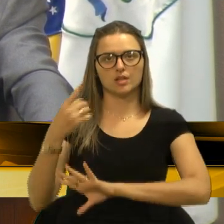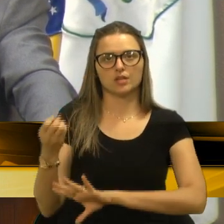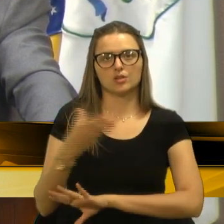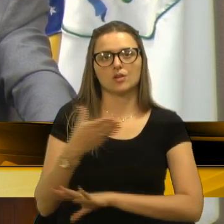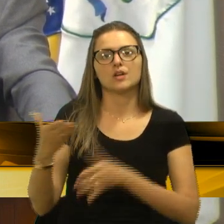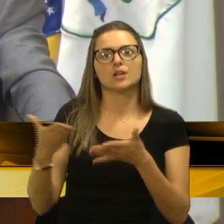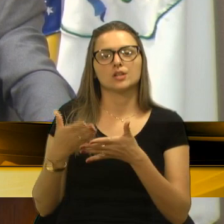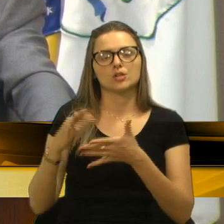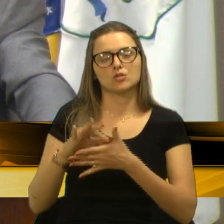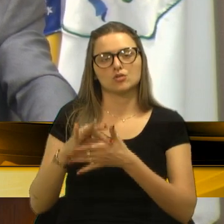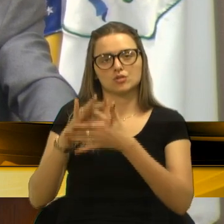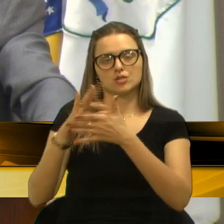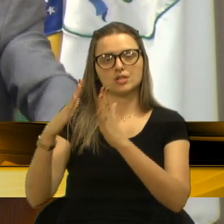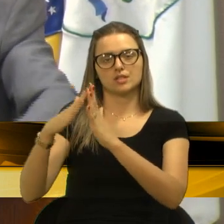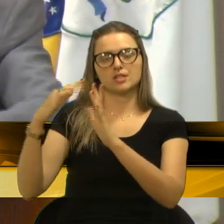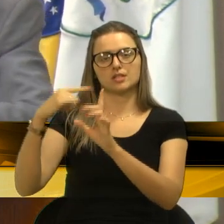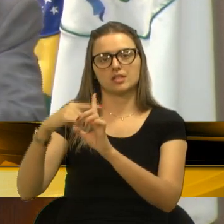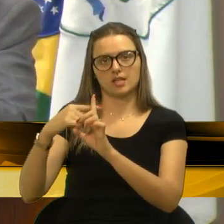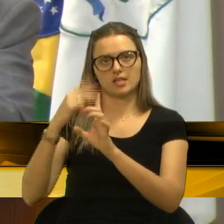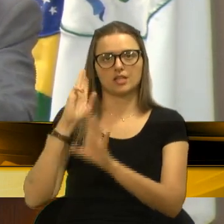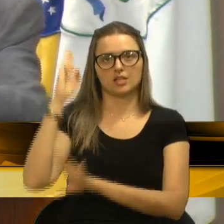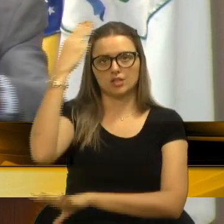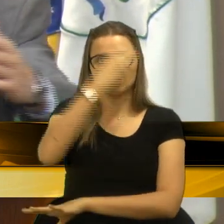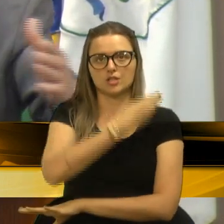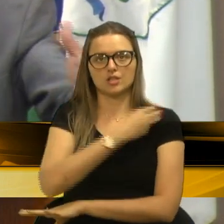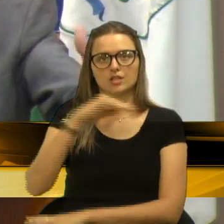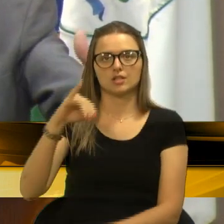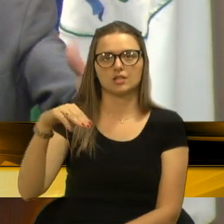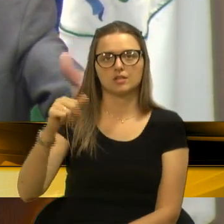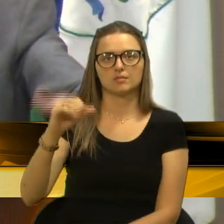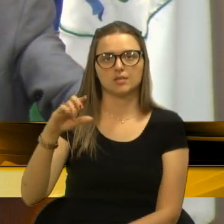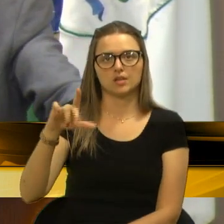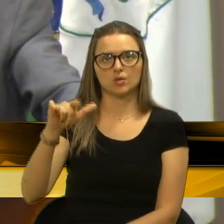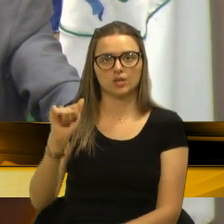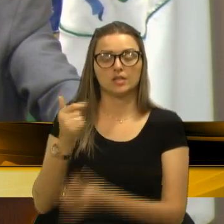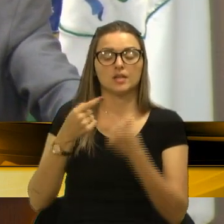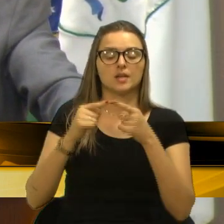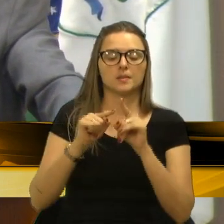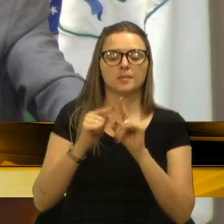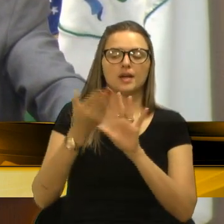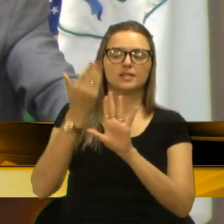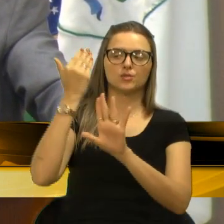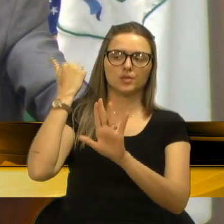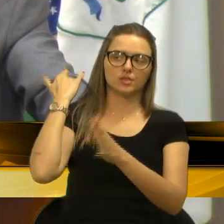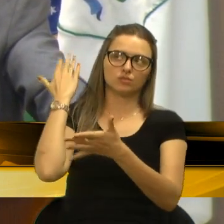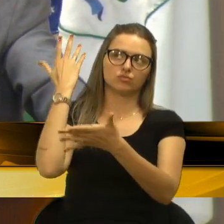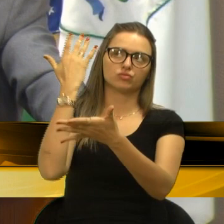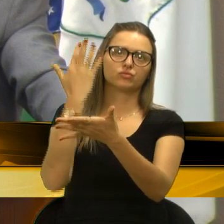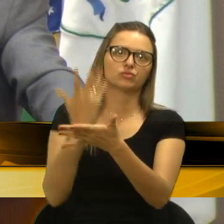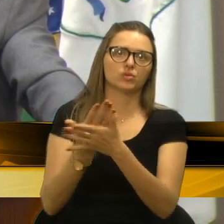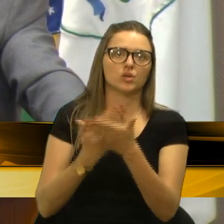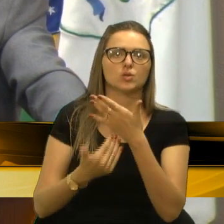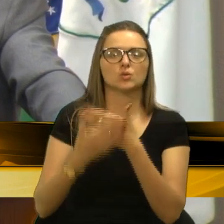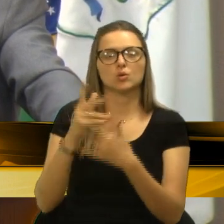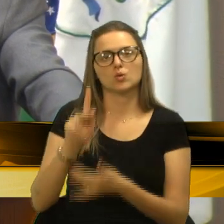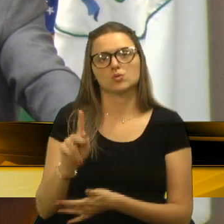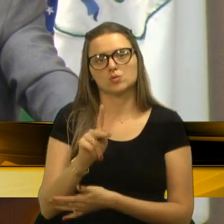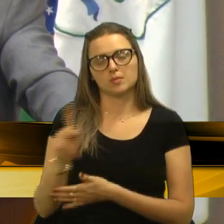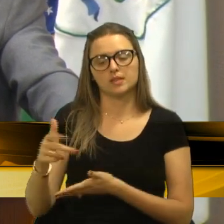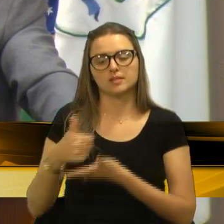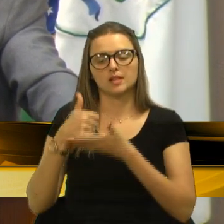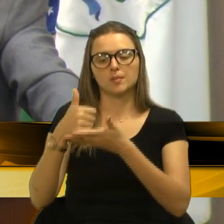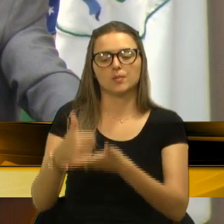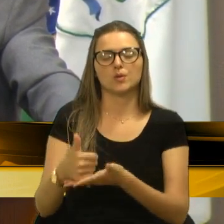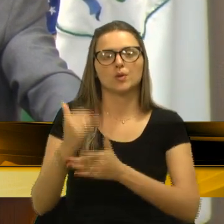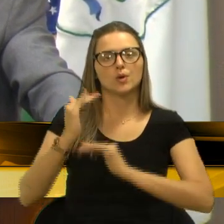Paróquia Imaculada Conceição, mas na história de todos aqueles que ajudaram a construir essa página bela de 70 anos